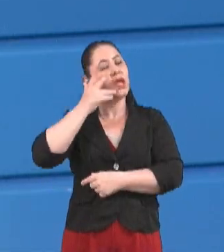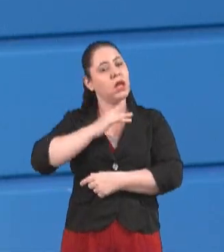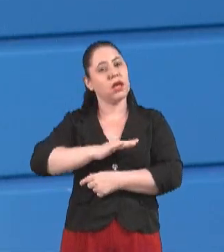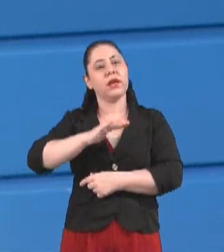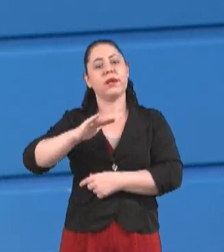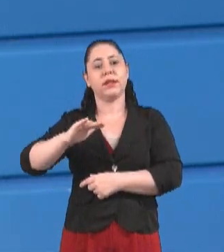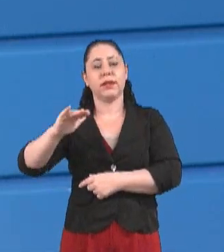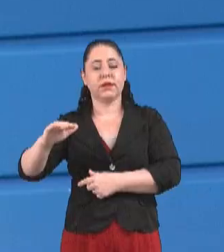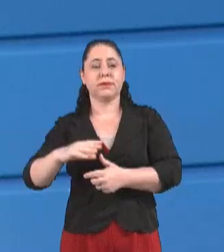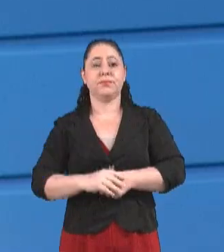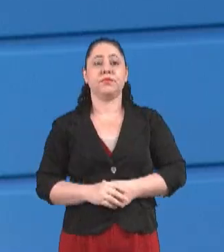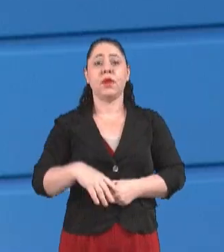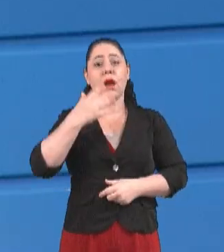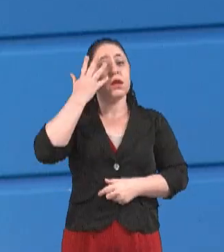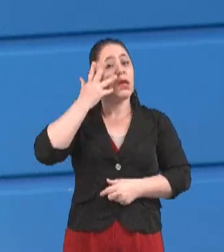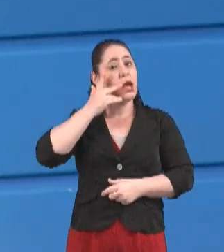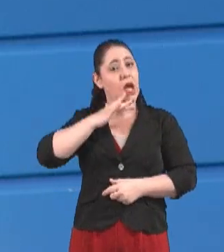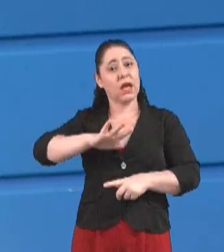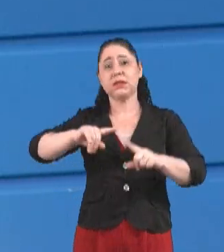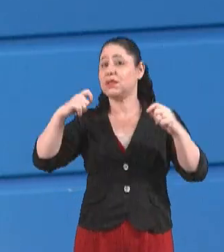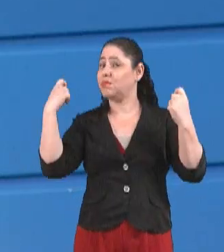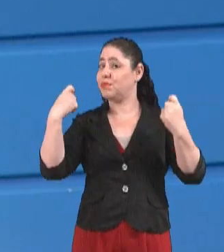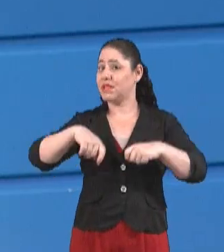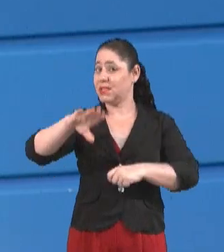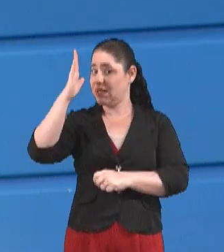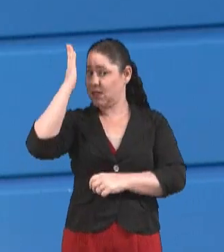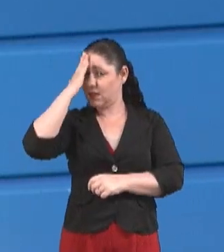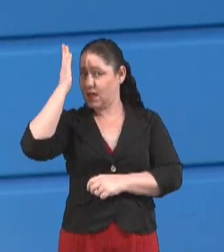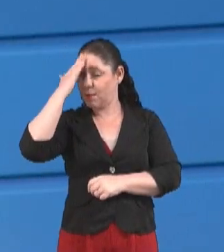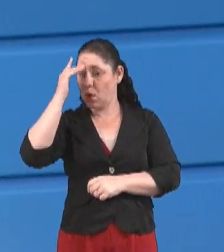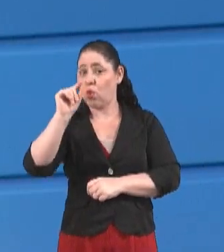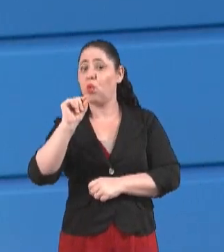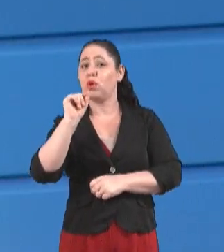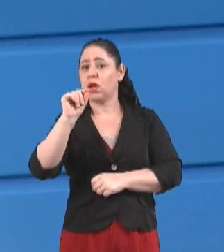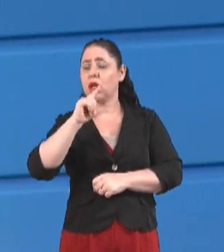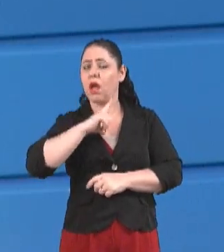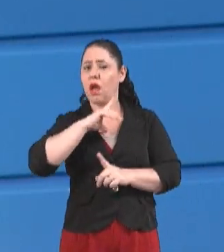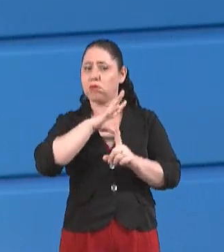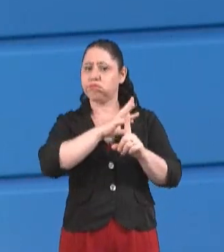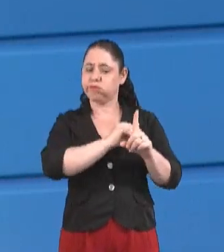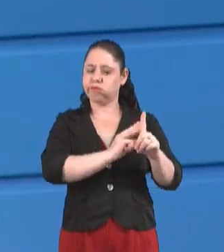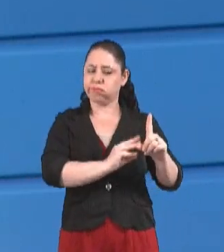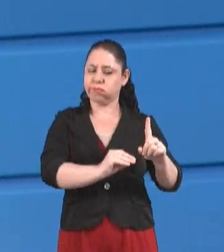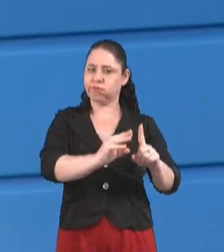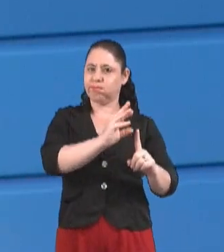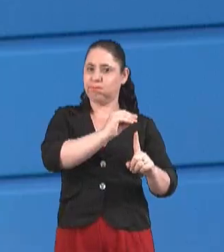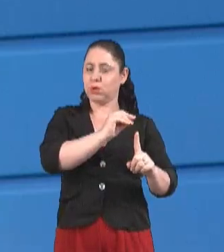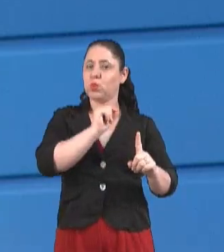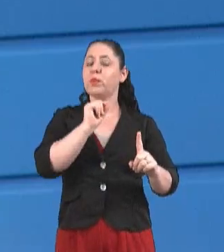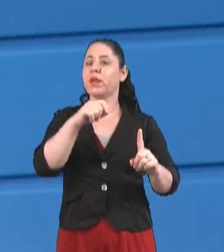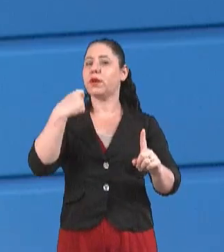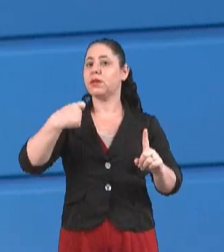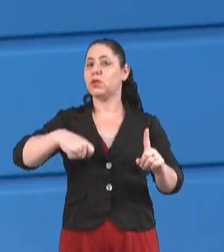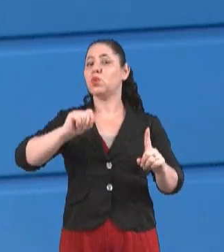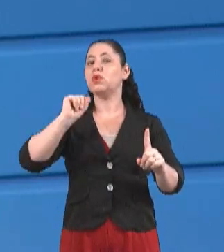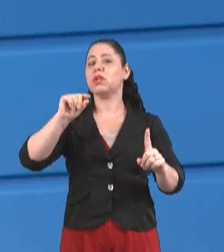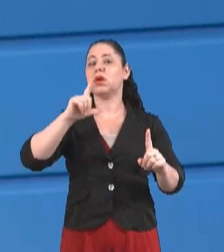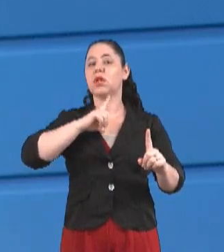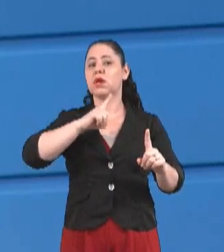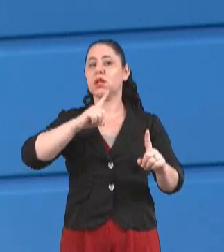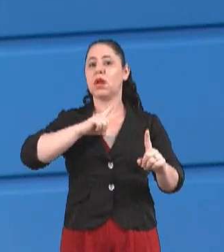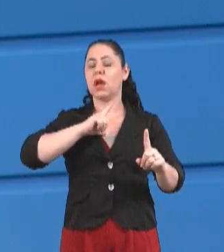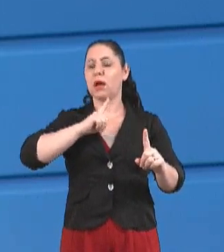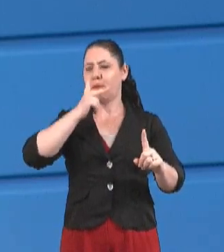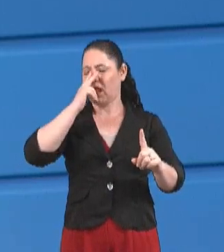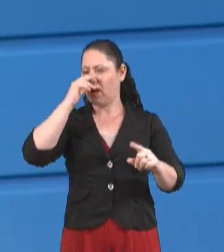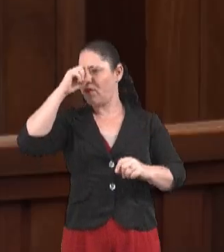crianças. As crianças precisam saber o que é um assédio, precisa saber o que são